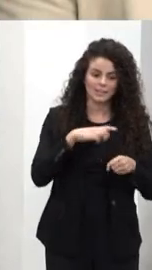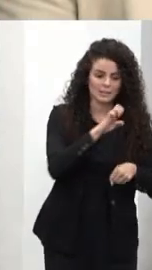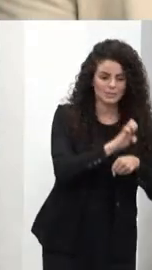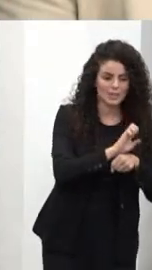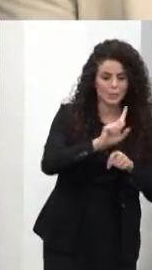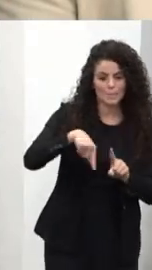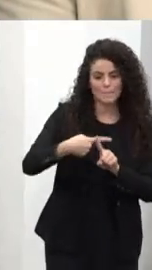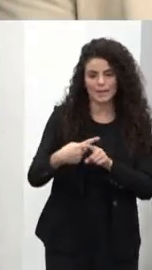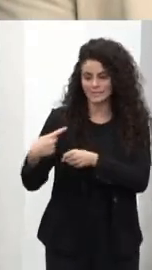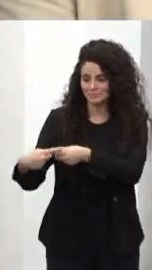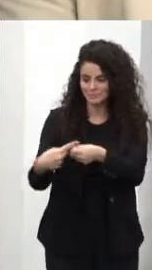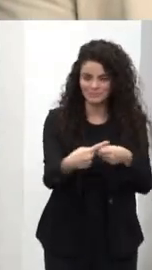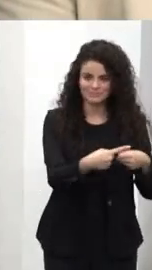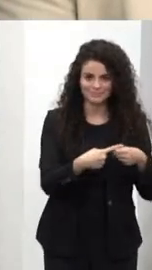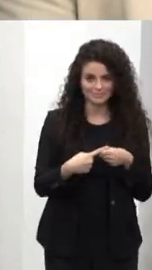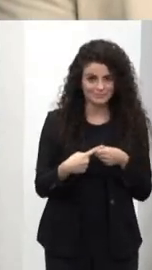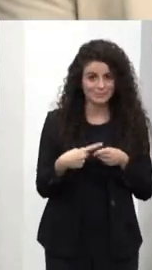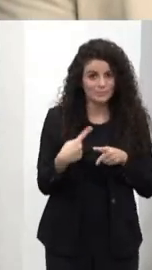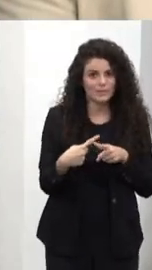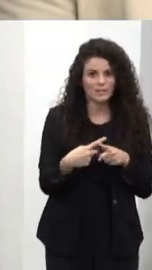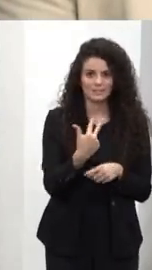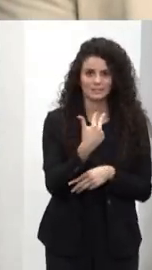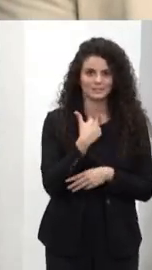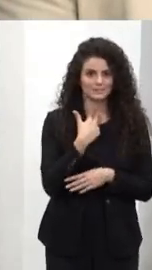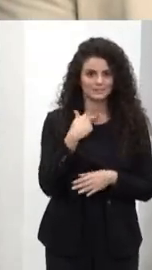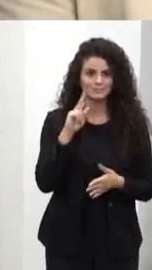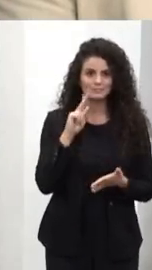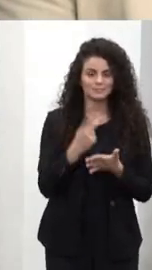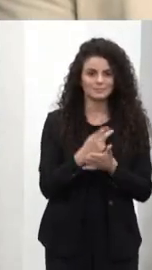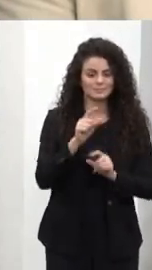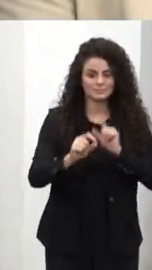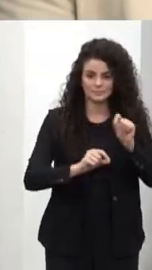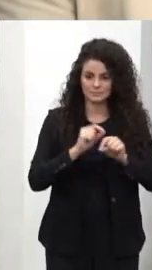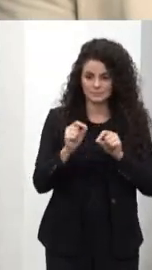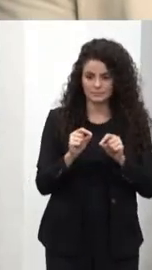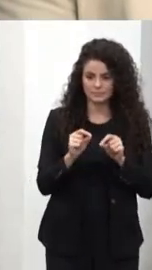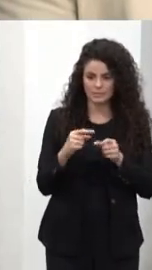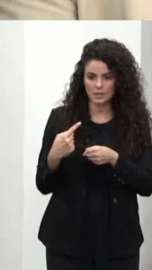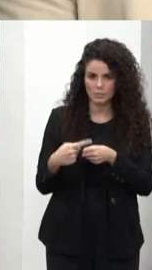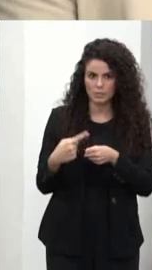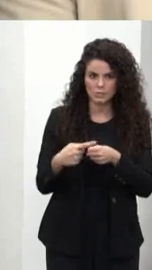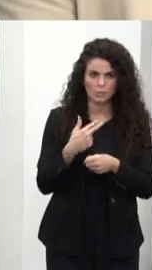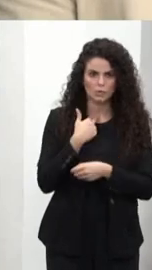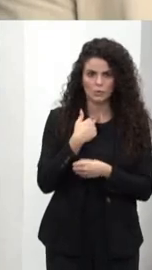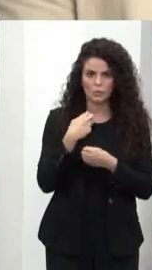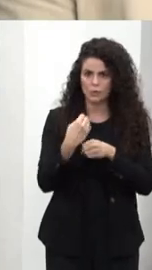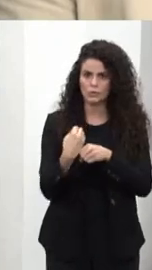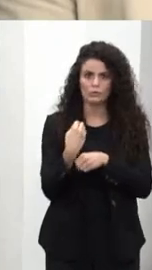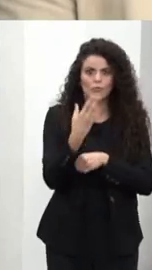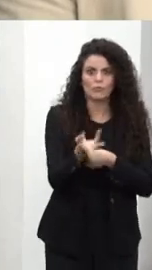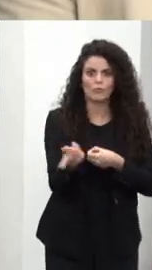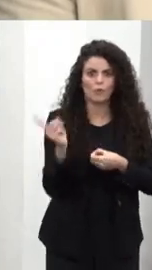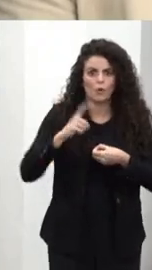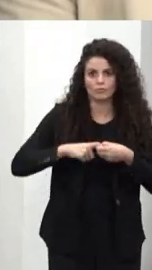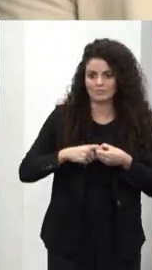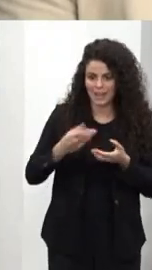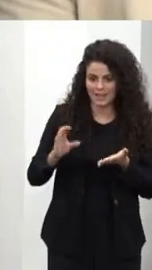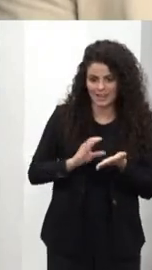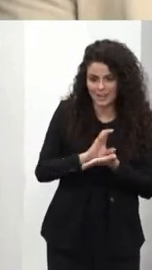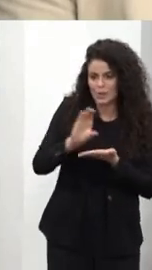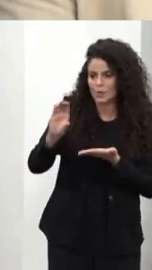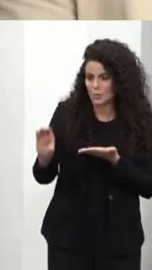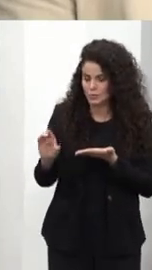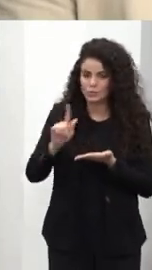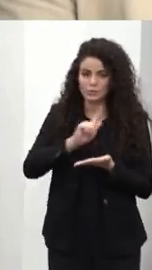entrevista agora eu disse olha o que não pode acontecer é nenhum município devolver recurso porque aí seria uma vergonha